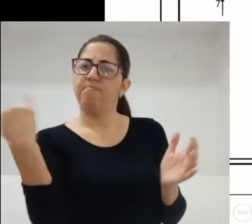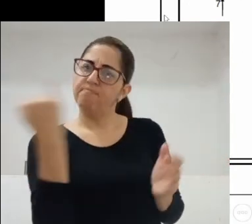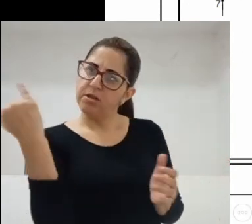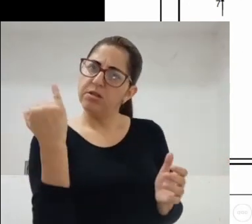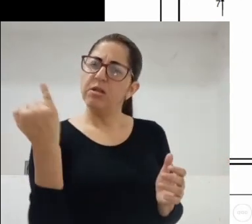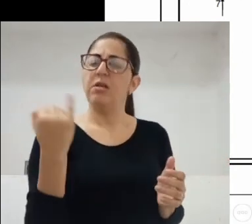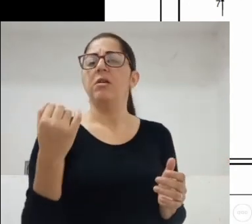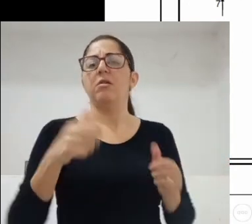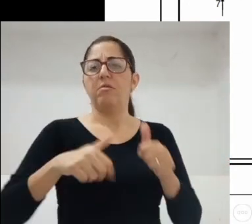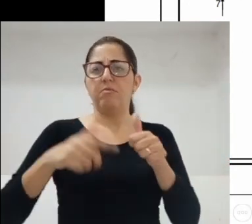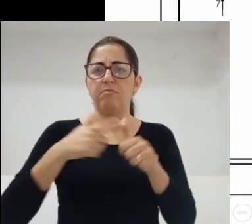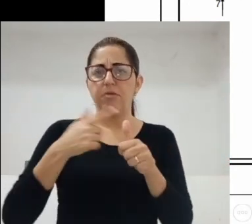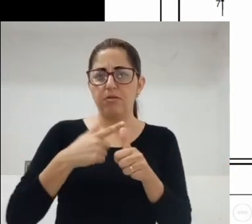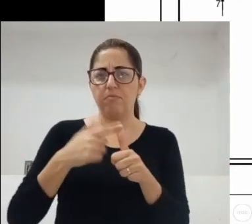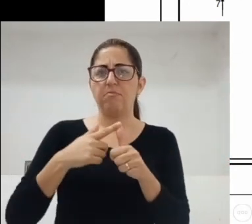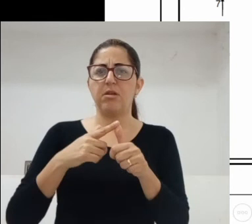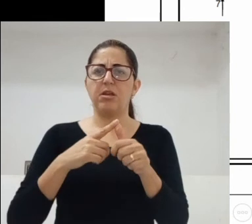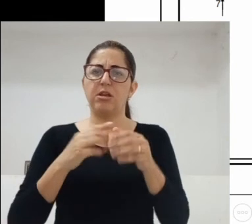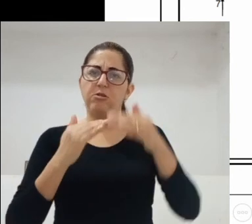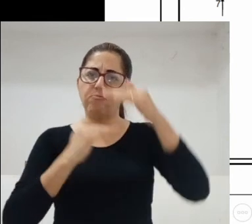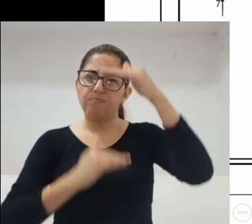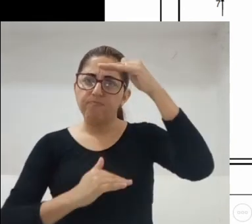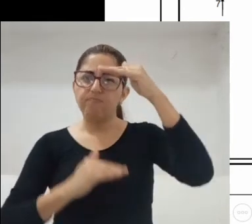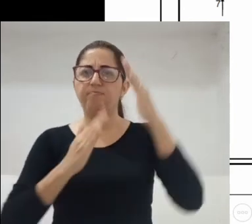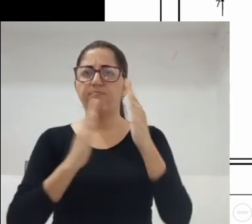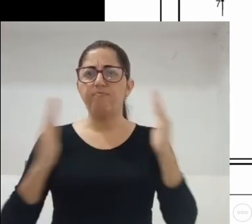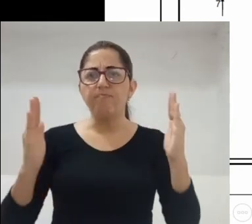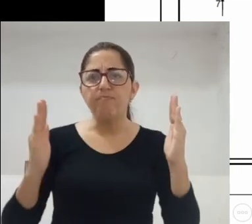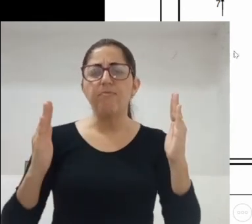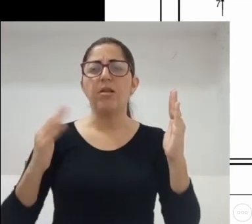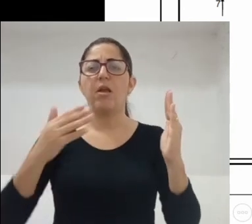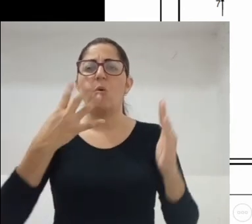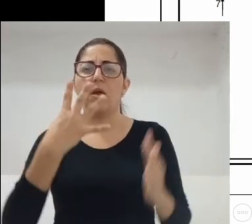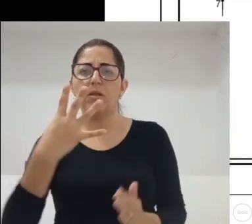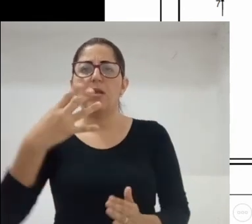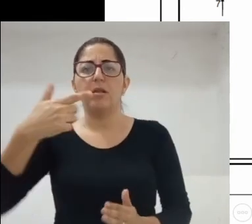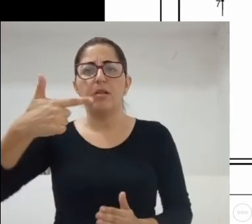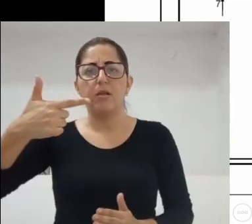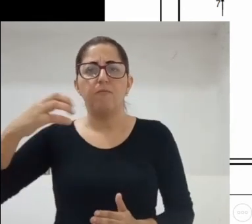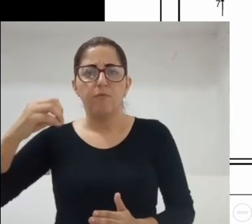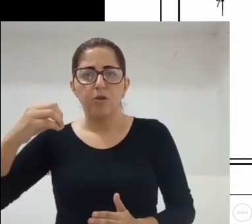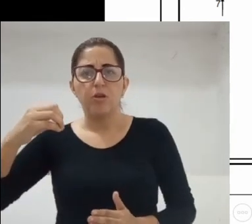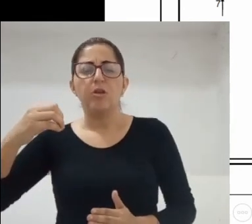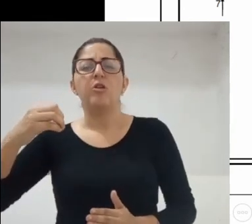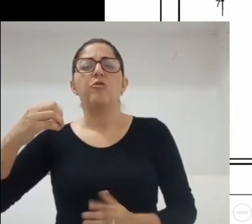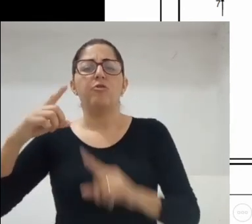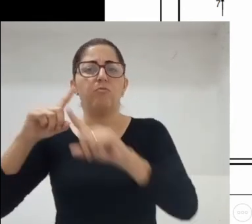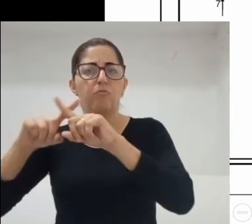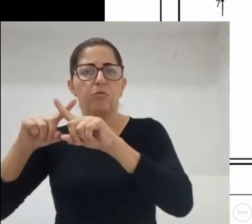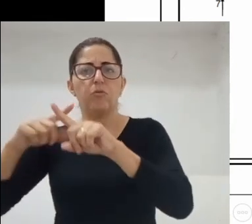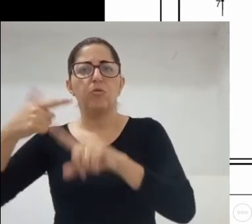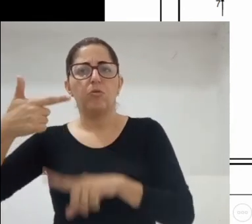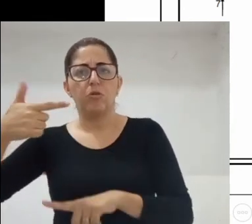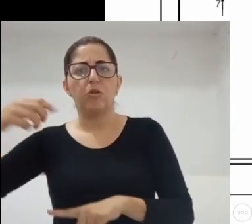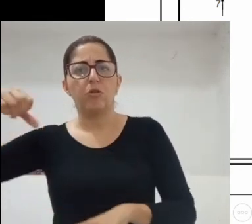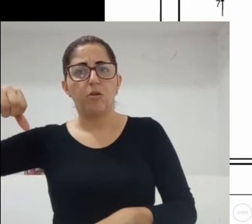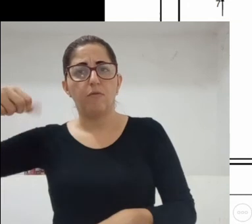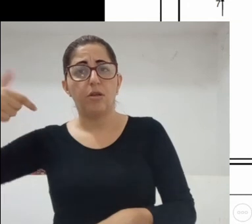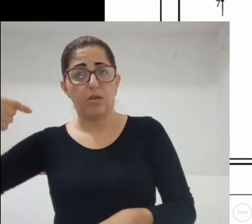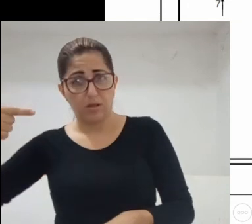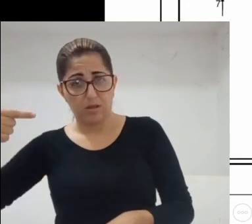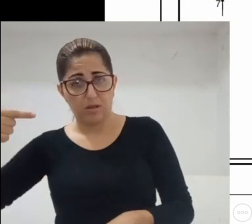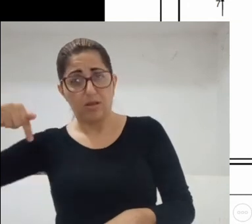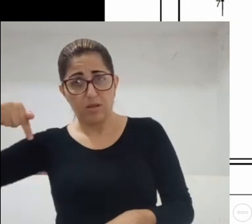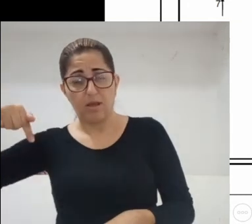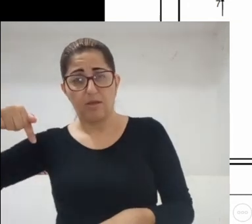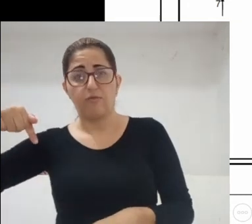e a gente consegue observar todos esses detalhes importantes. Primeiro, o tamanho da folha, ela tem 420 por